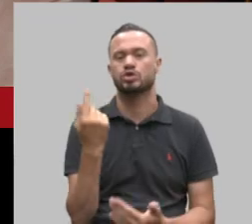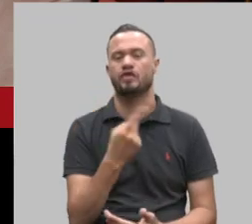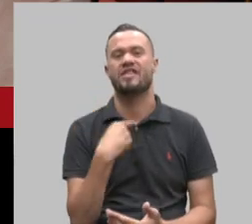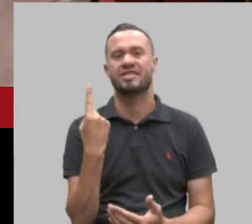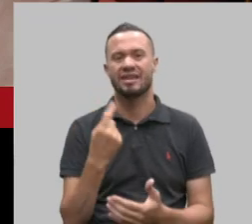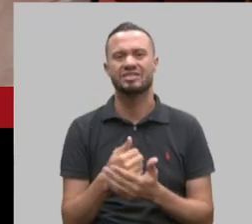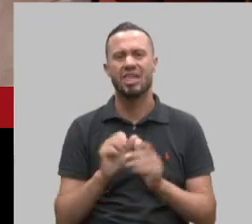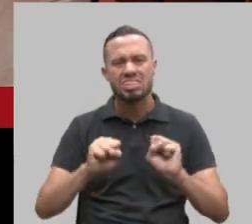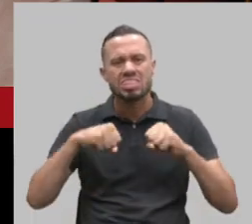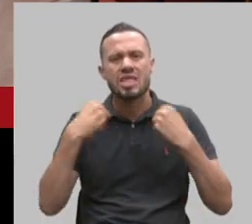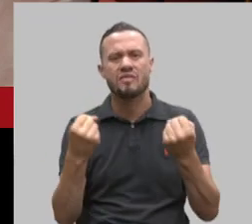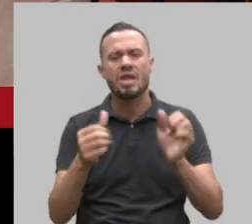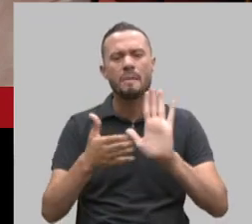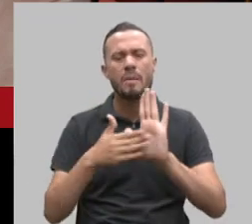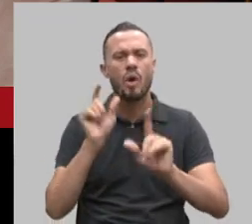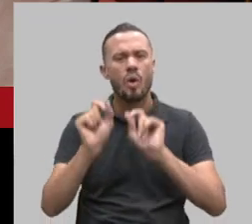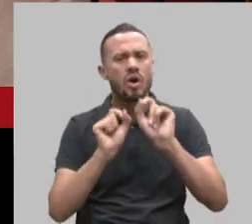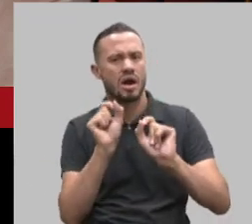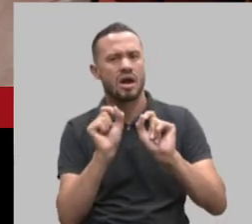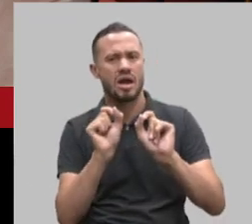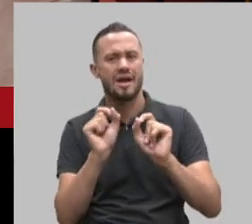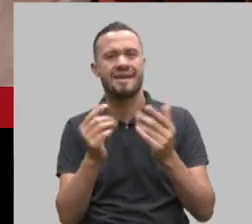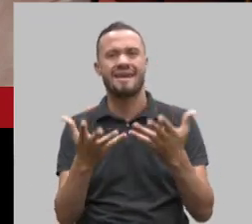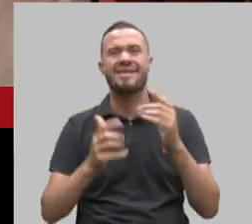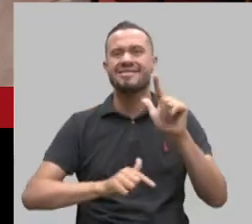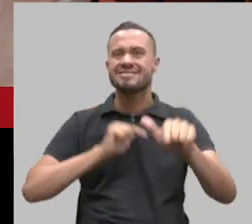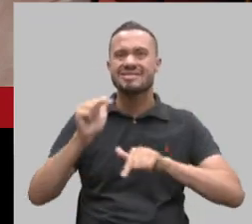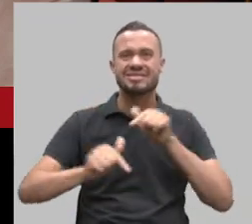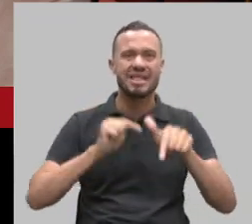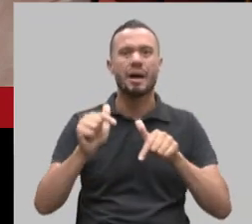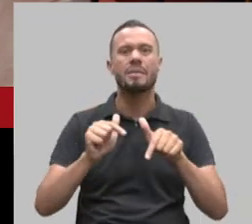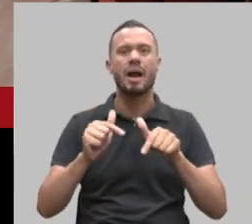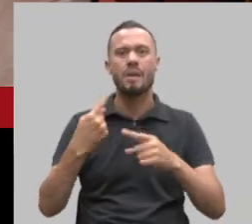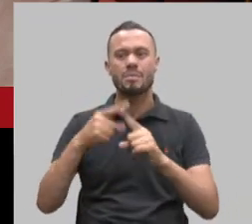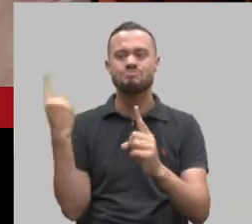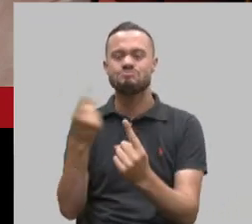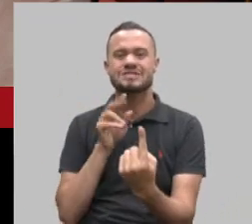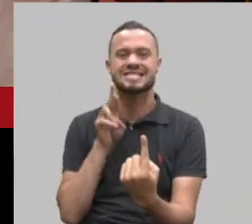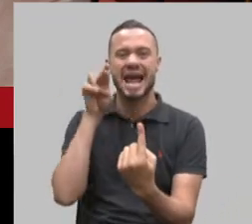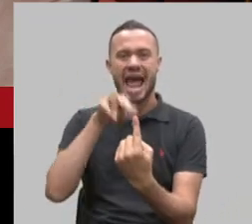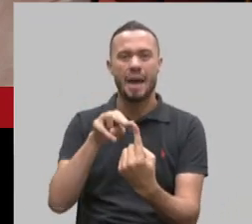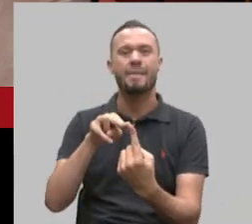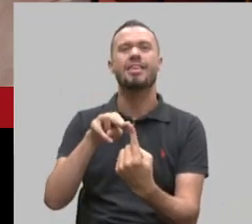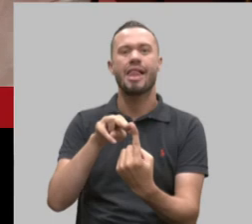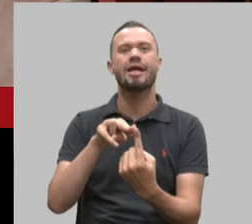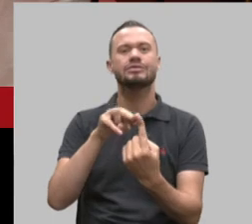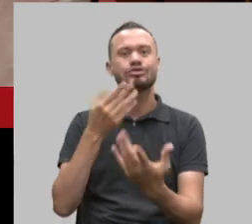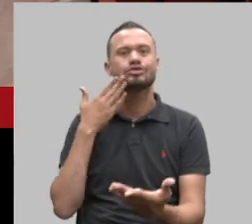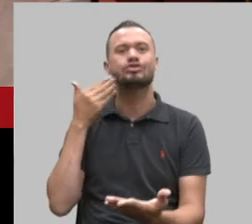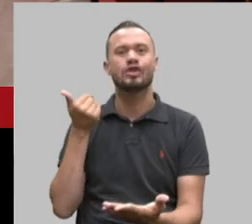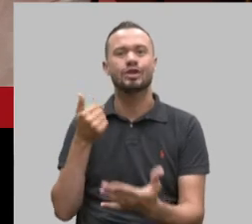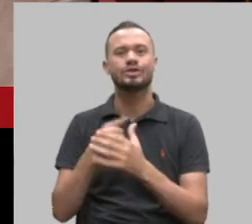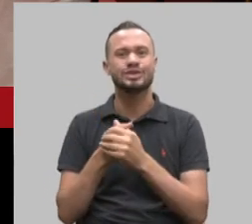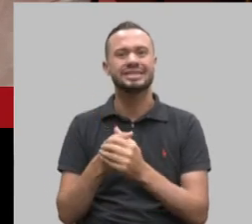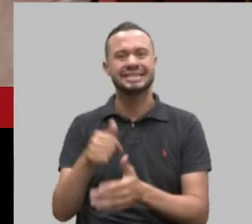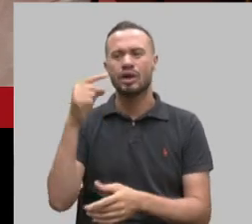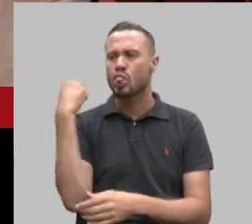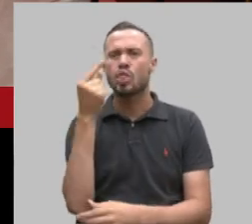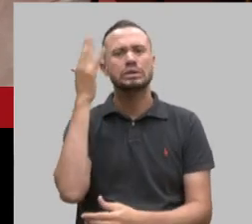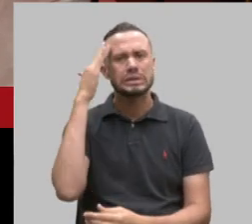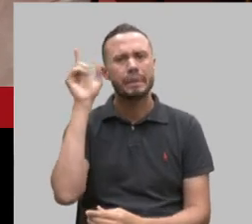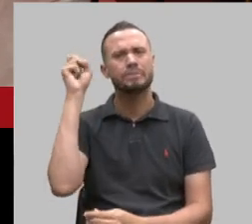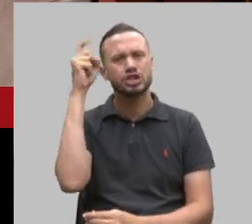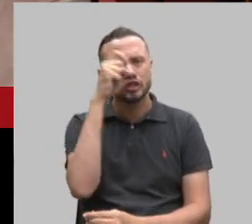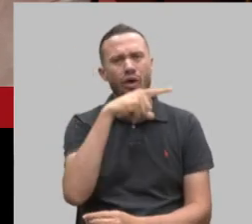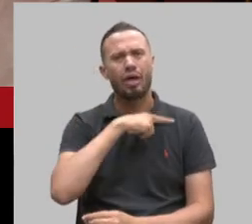proposta não é só o nosso trabalho de PJ é nosso dever enquanto representantes e líderes de juventude só nós sabemos a dificuldade a qual temos enquanto estudantes